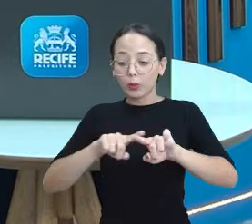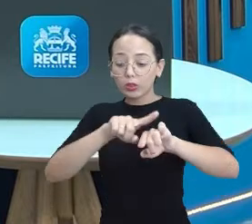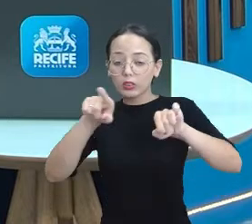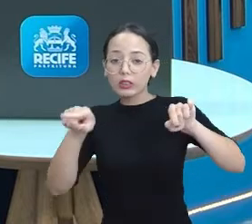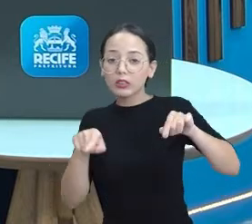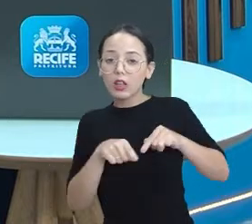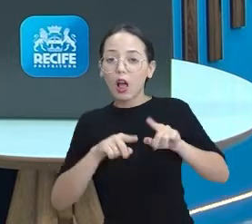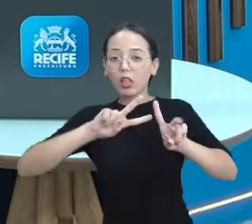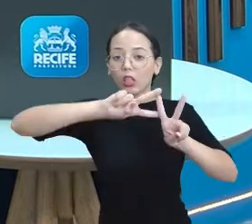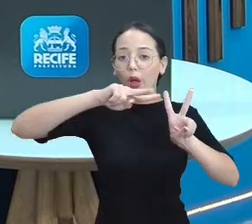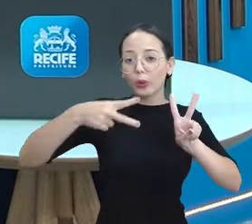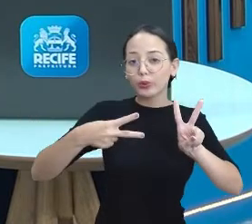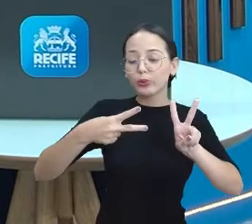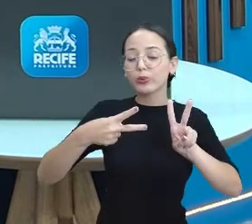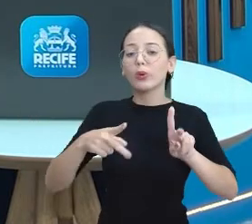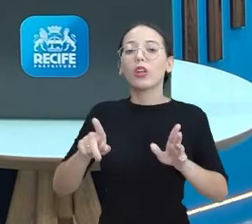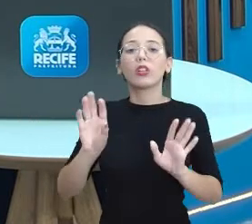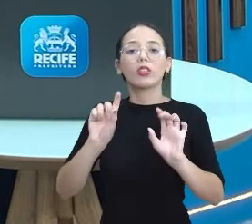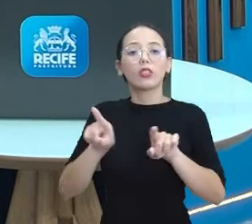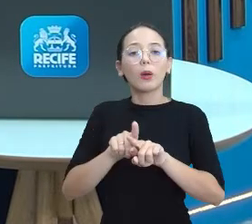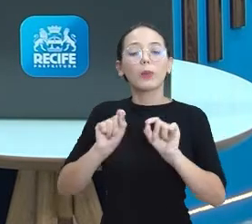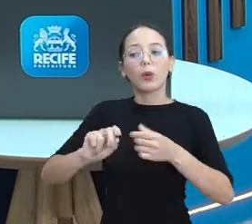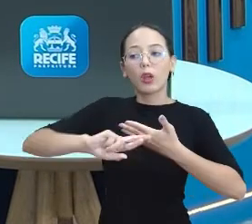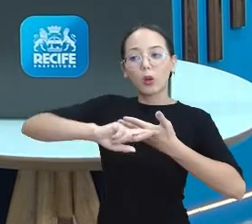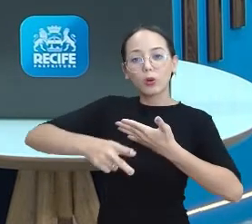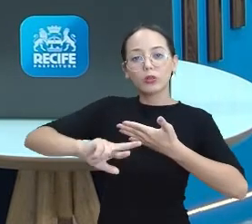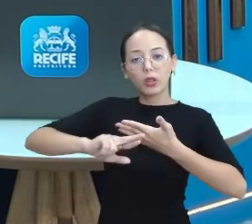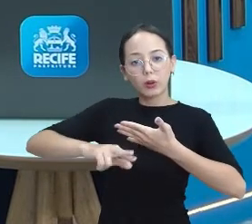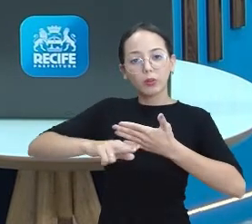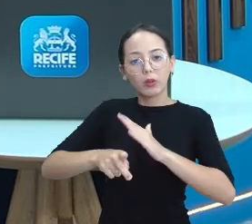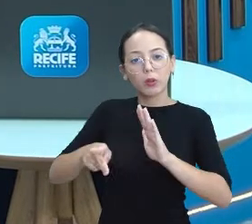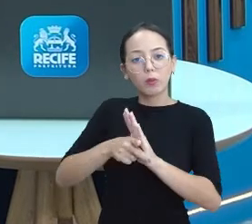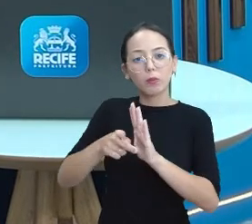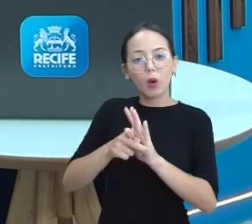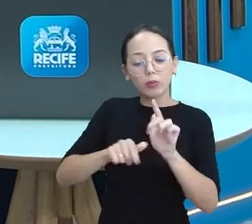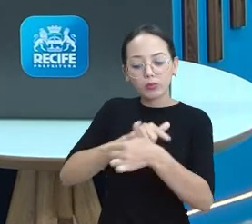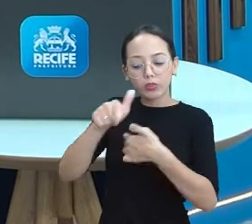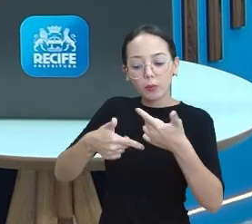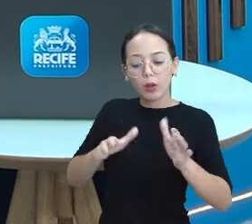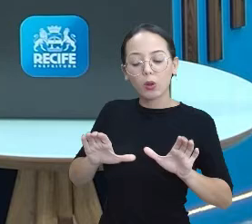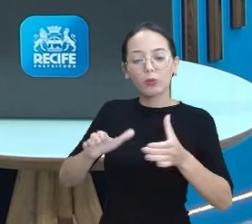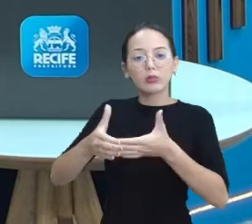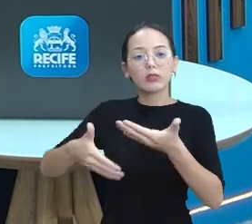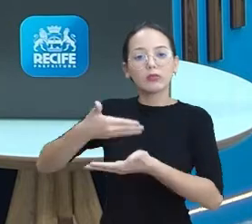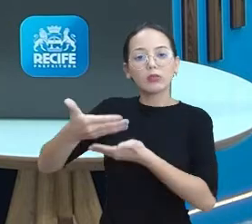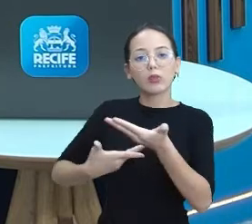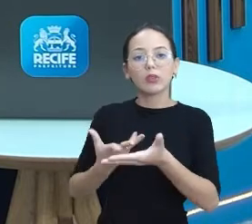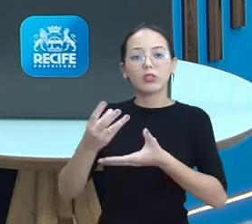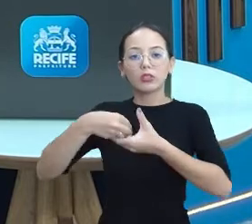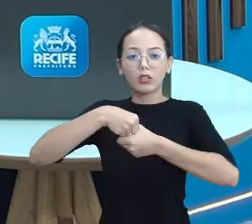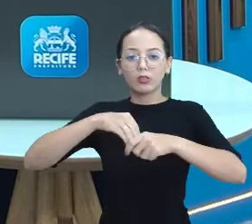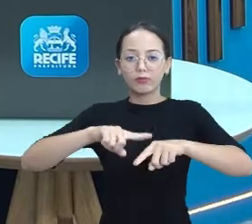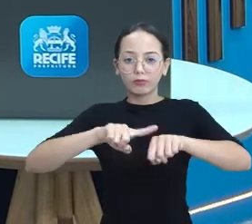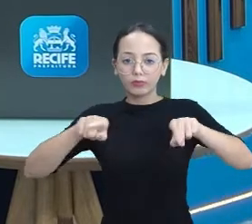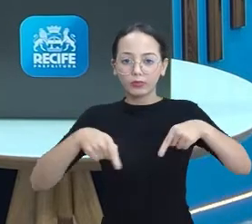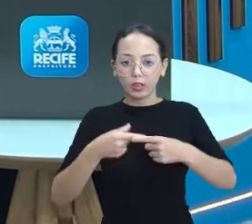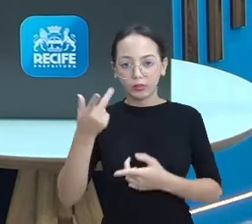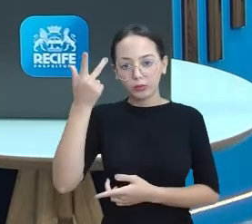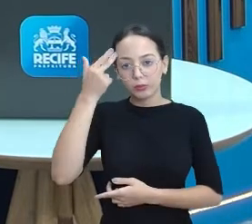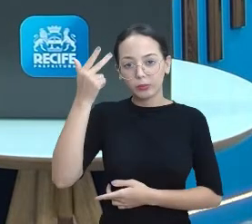recursos multifuncionais e que, consequentemente, vai repercutir no trabalho coletivo que é desenvolvido na sala regular.